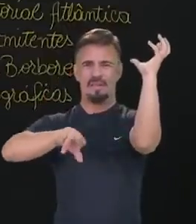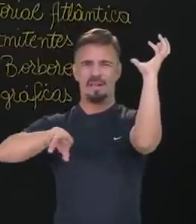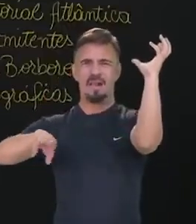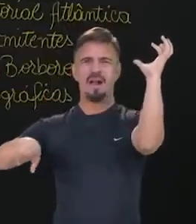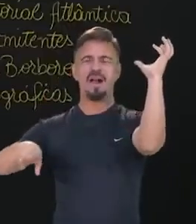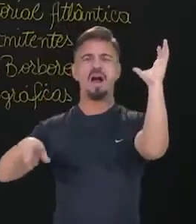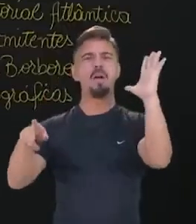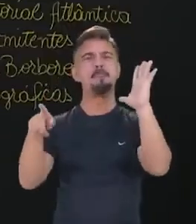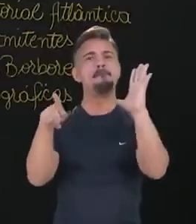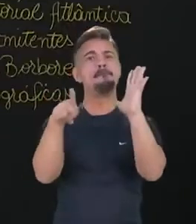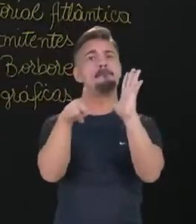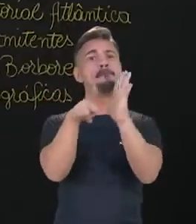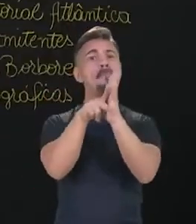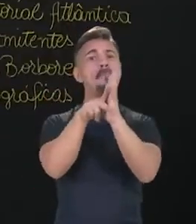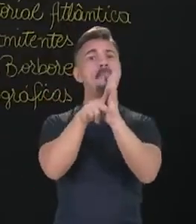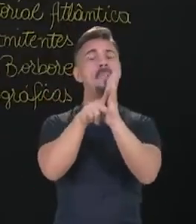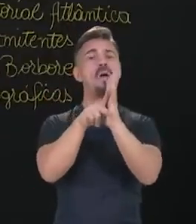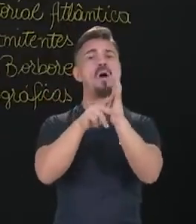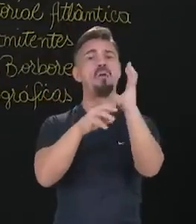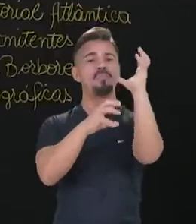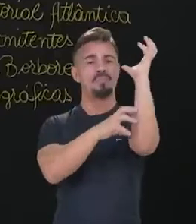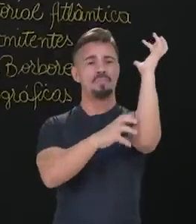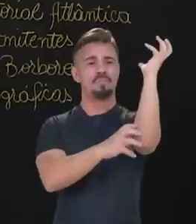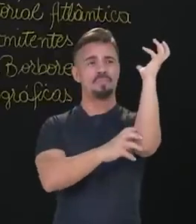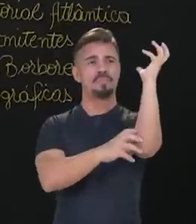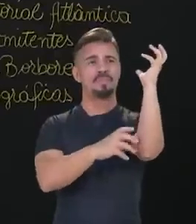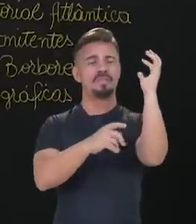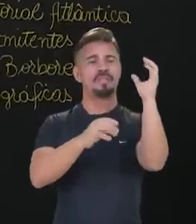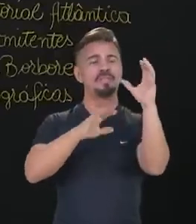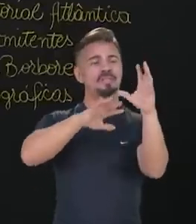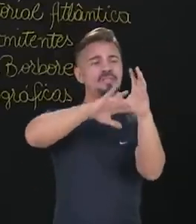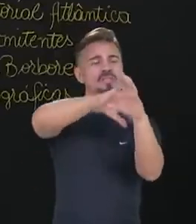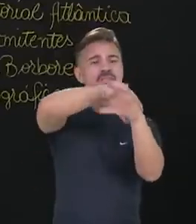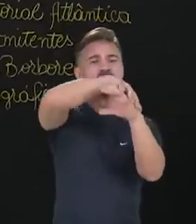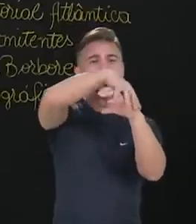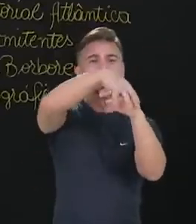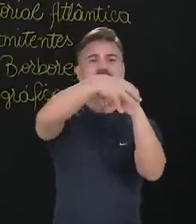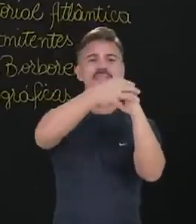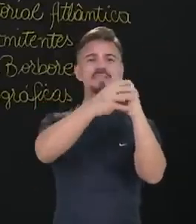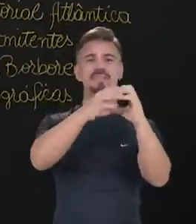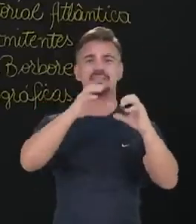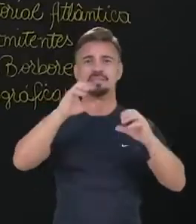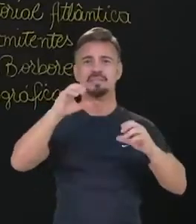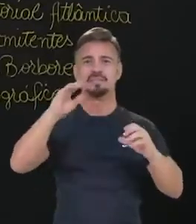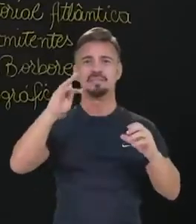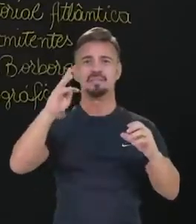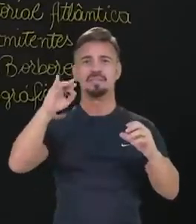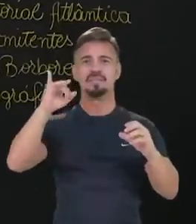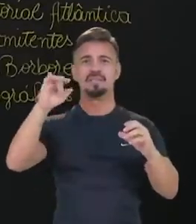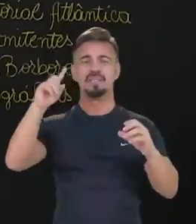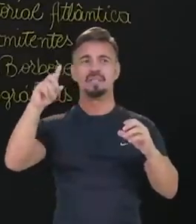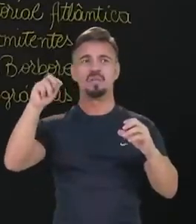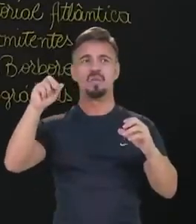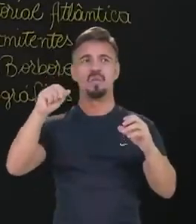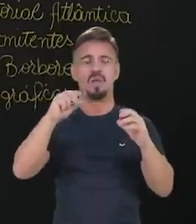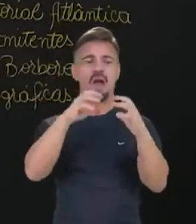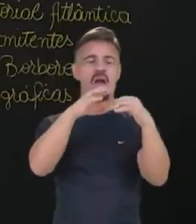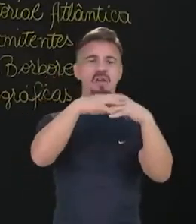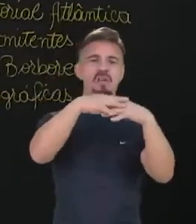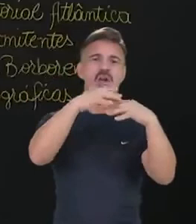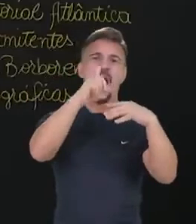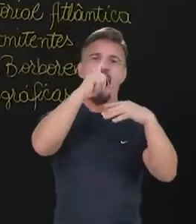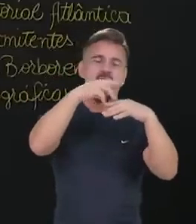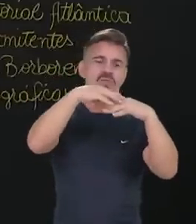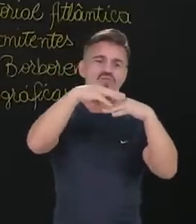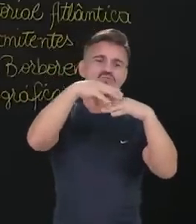vegetações onde ela tem um corpo formado por uma cera chamada de cutícula, que impede a evapotranspiração,